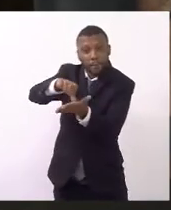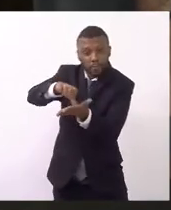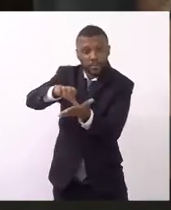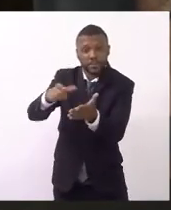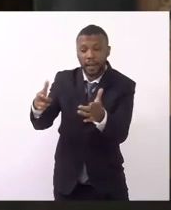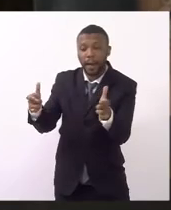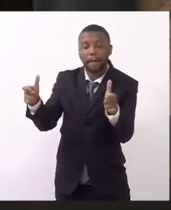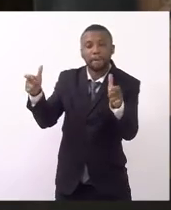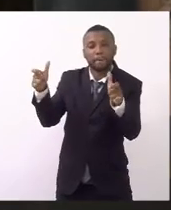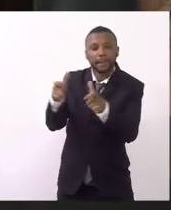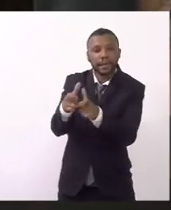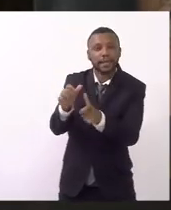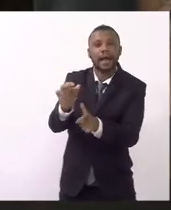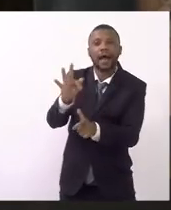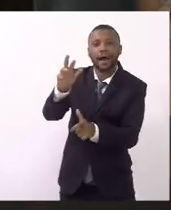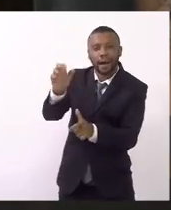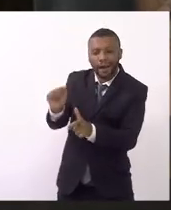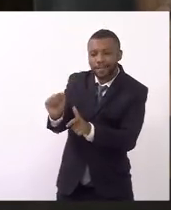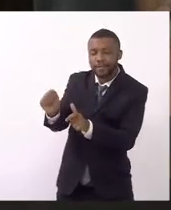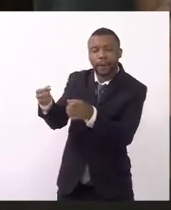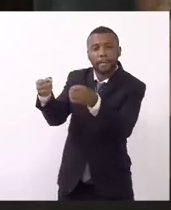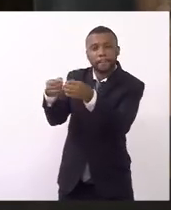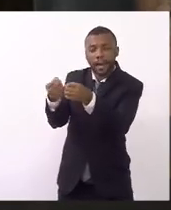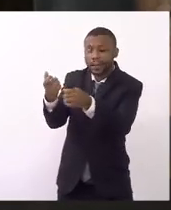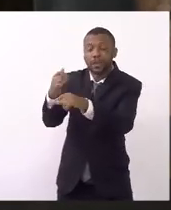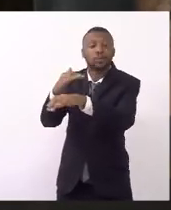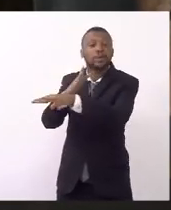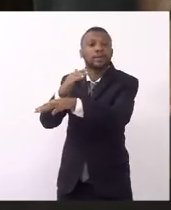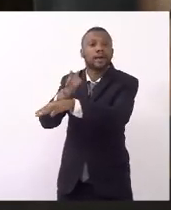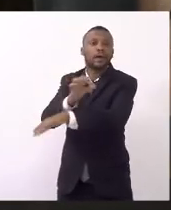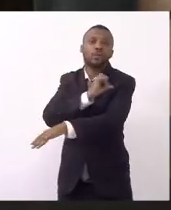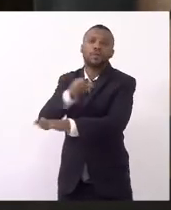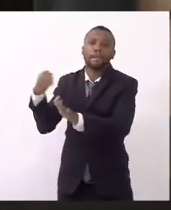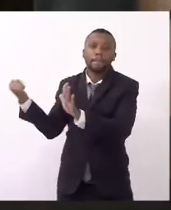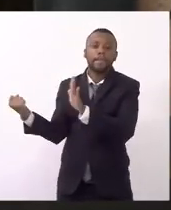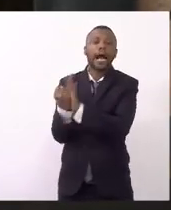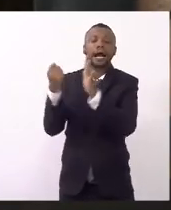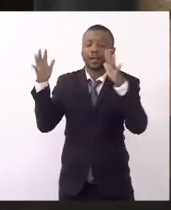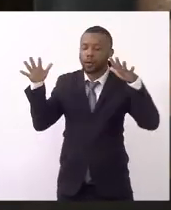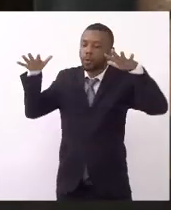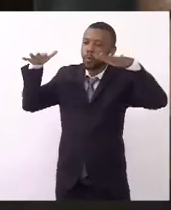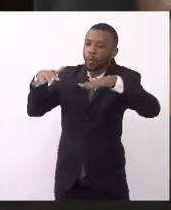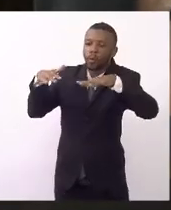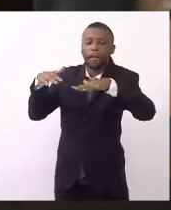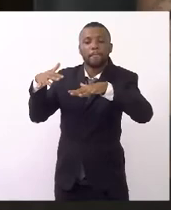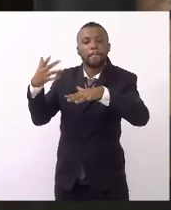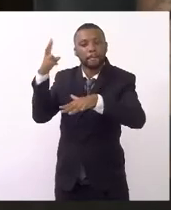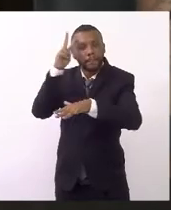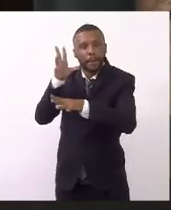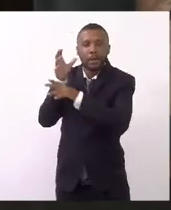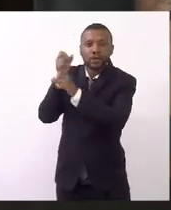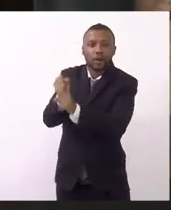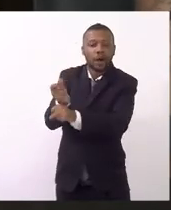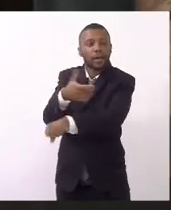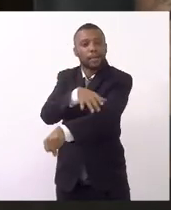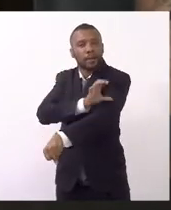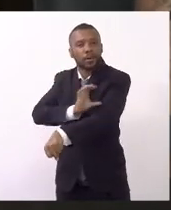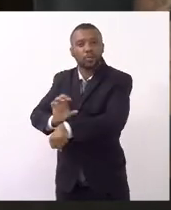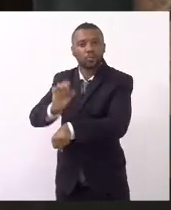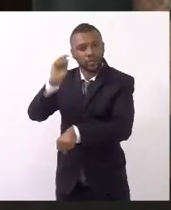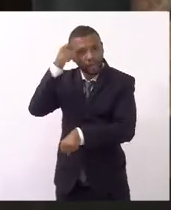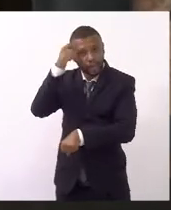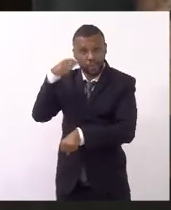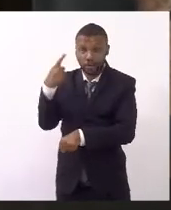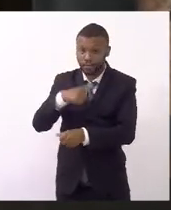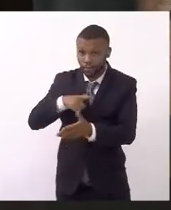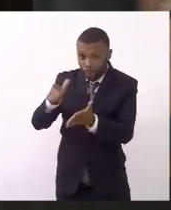parte da cidade do Rio de Janeiro tão marcada pela história e pela cultura Negra então a gente está com essas cartilhas aqui